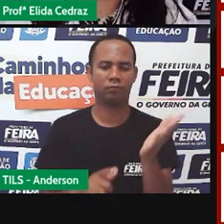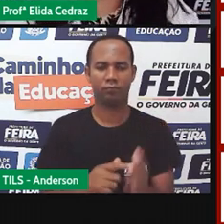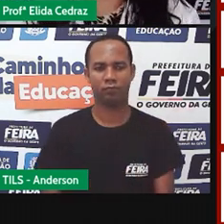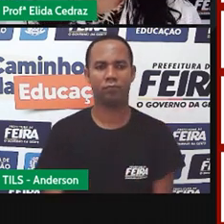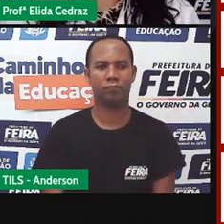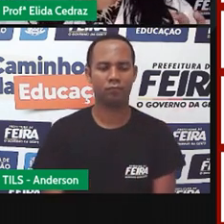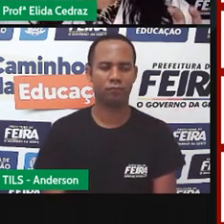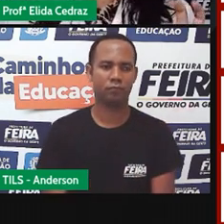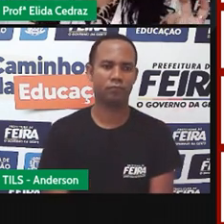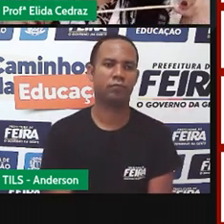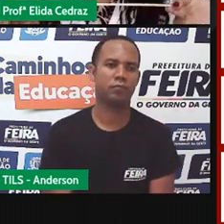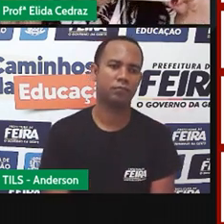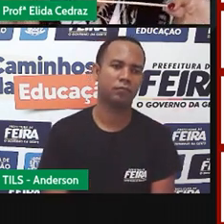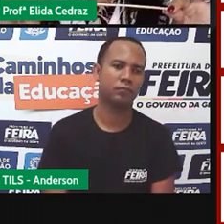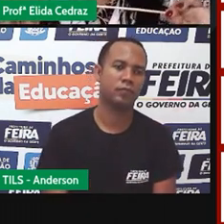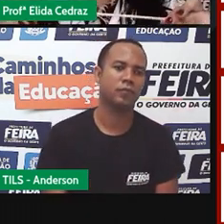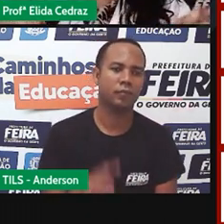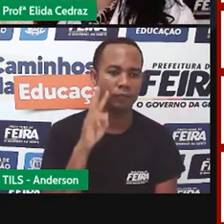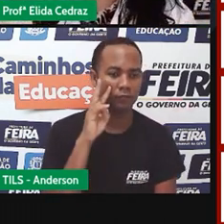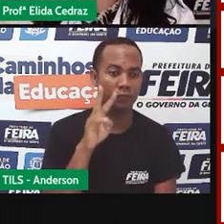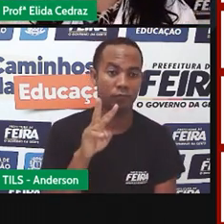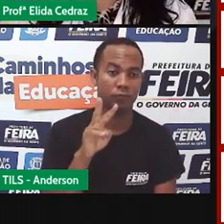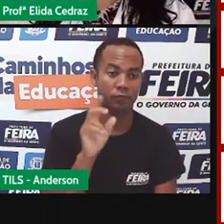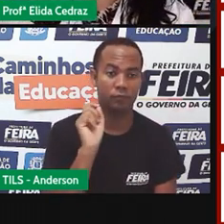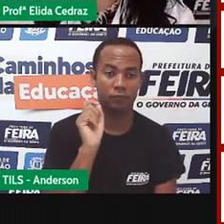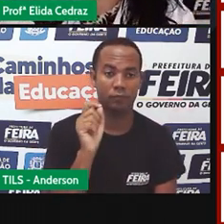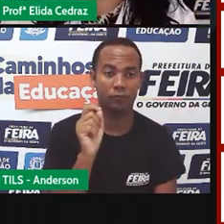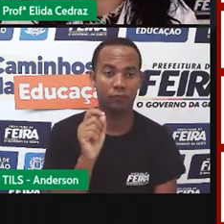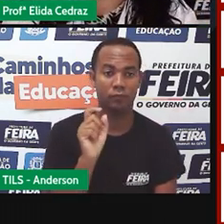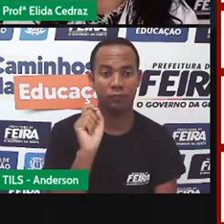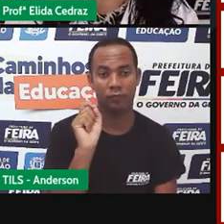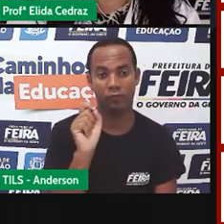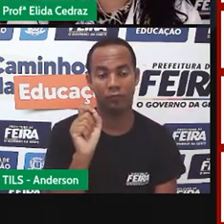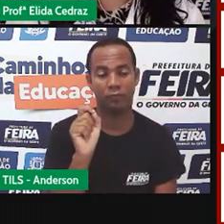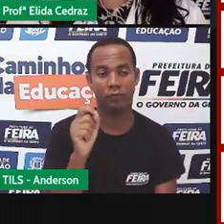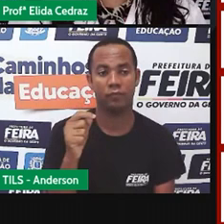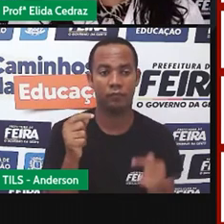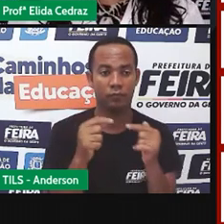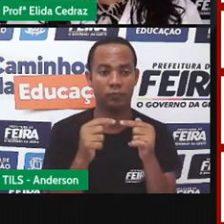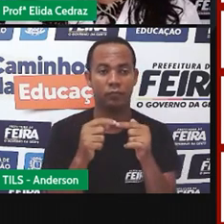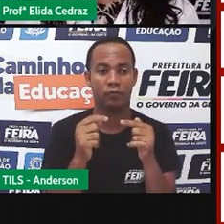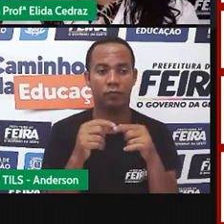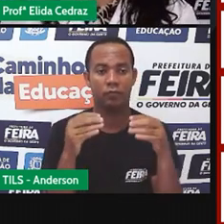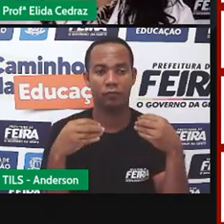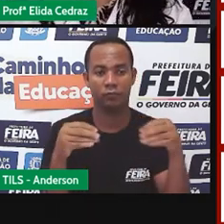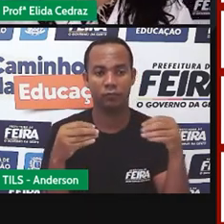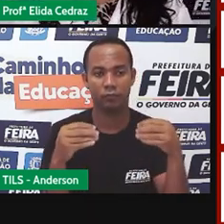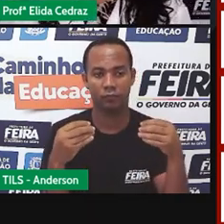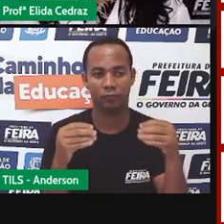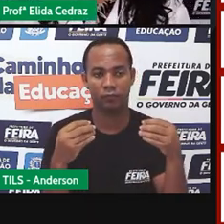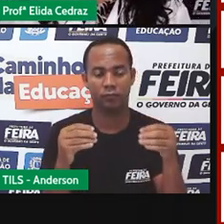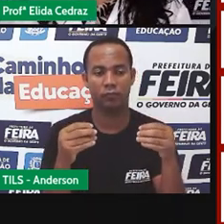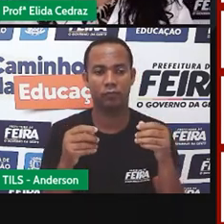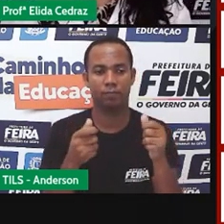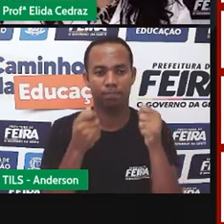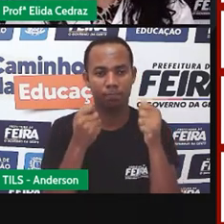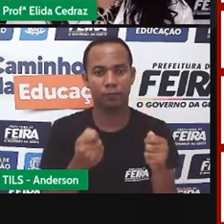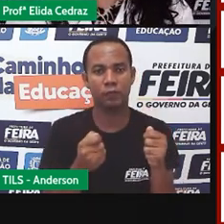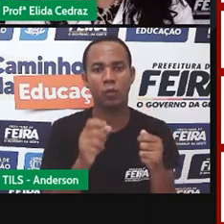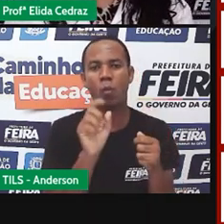ver pelo material e vocês vão dizer se ele é flexível ou se ele é